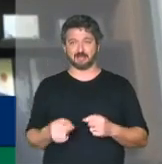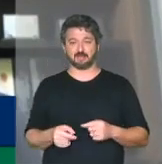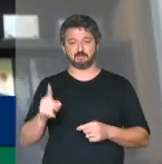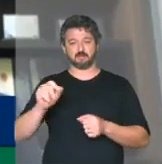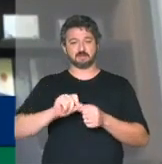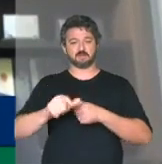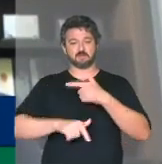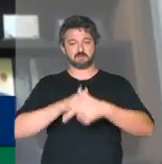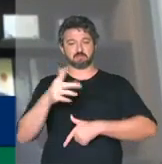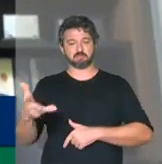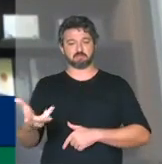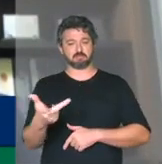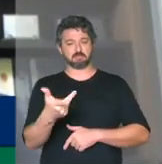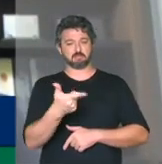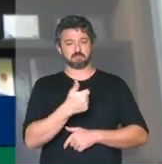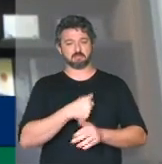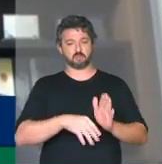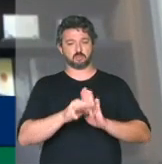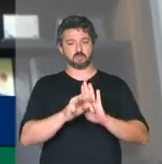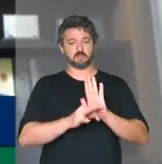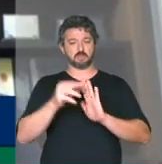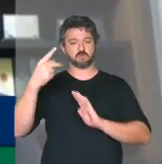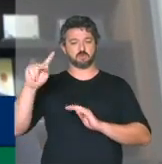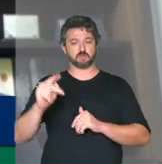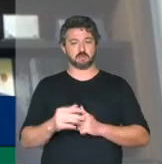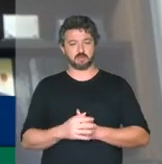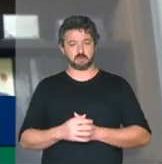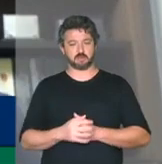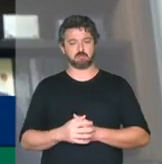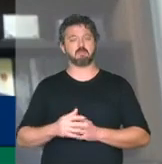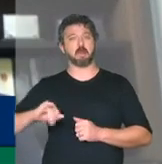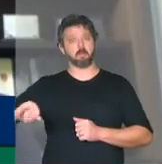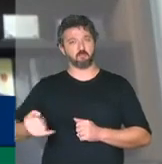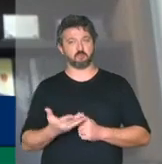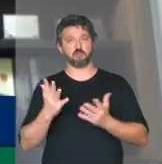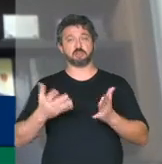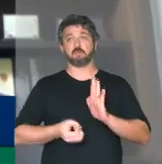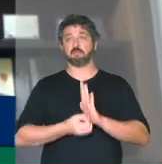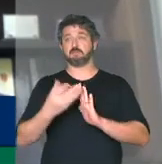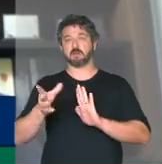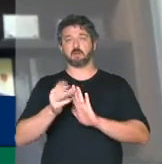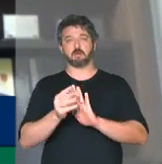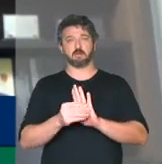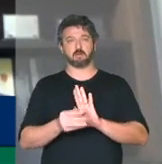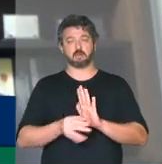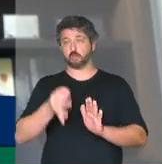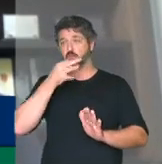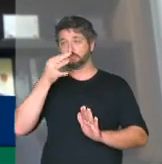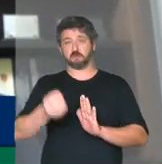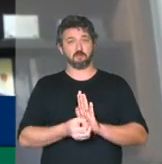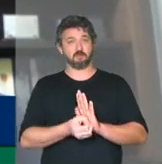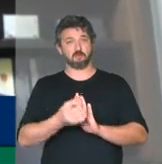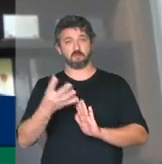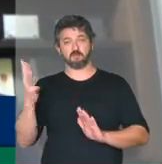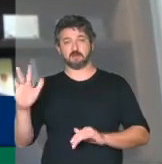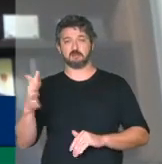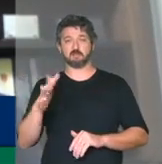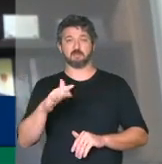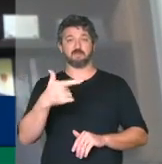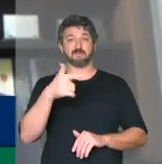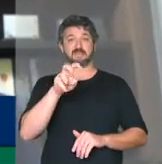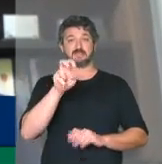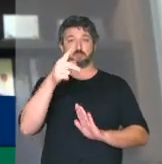um trabalho primoroso no seu substitutivo, aproveitando diversas matérias e diversas sugestões em mais de